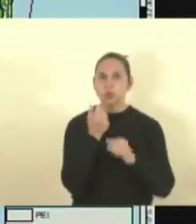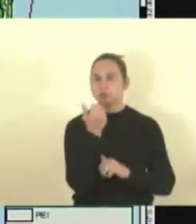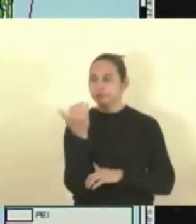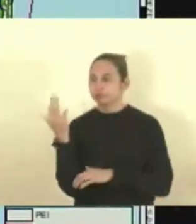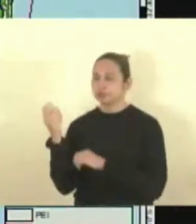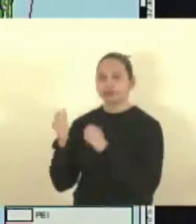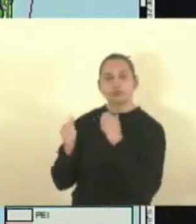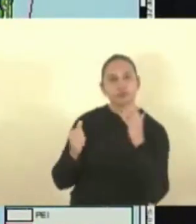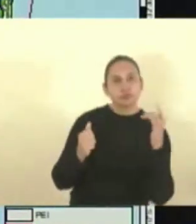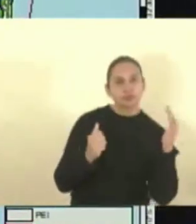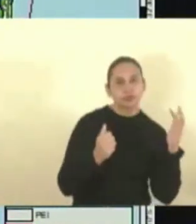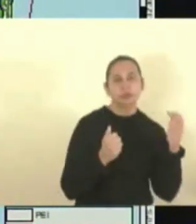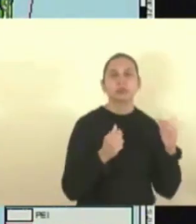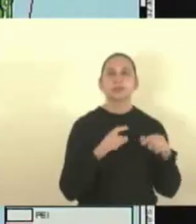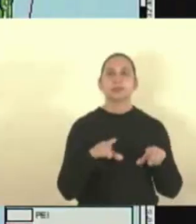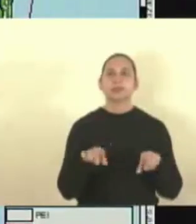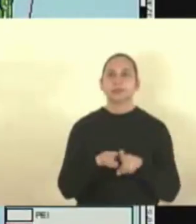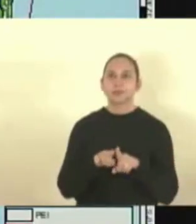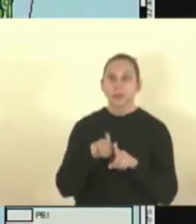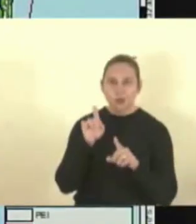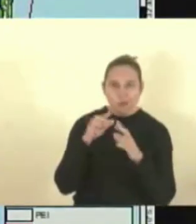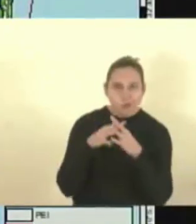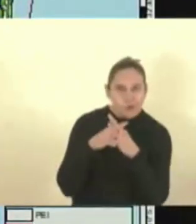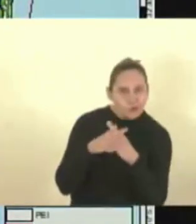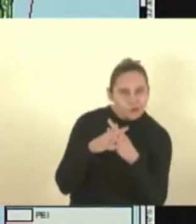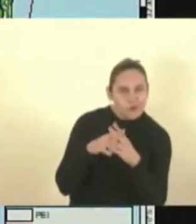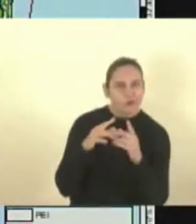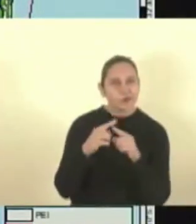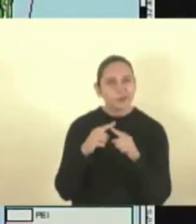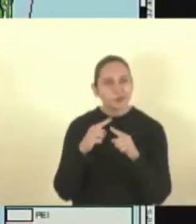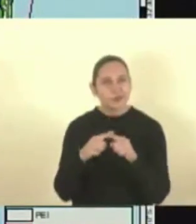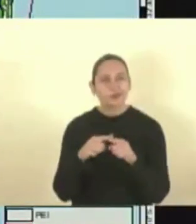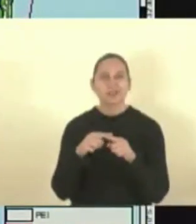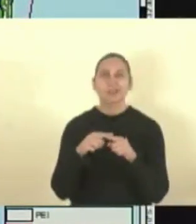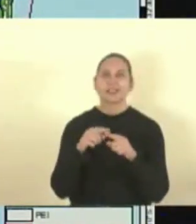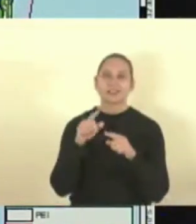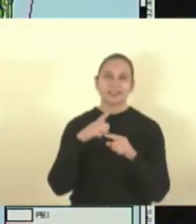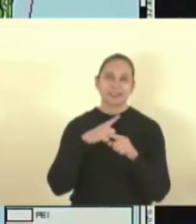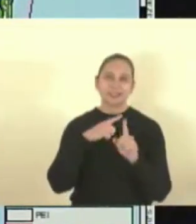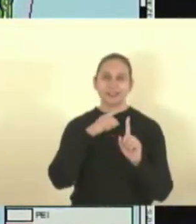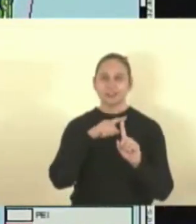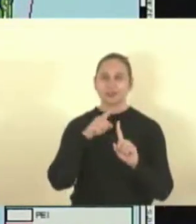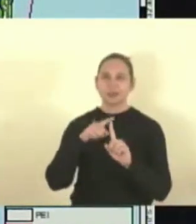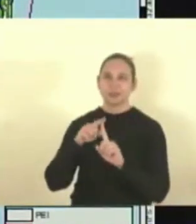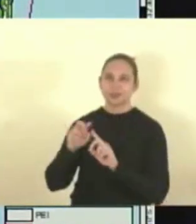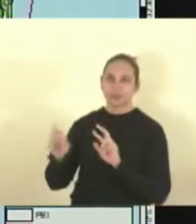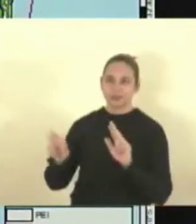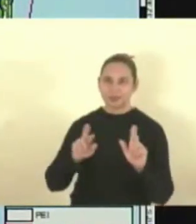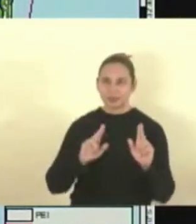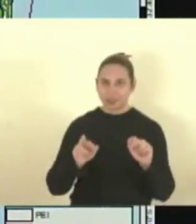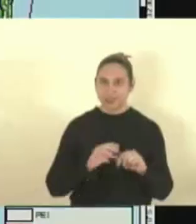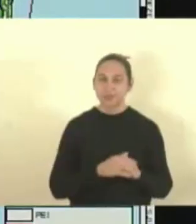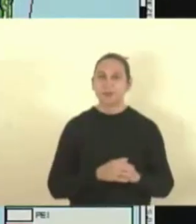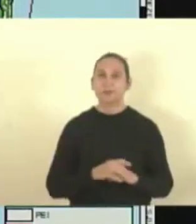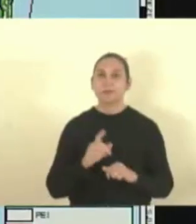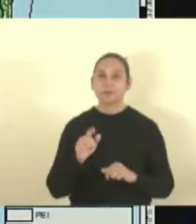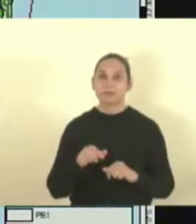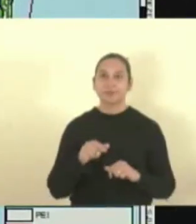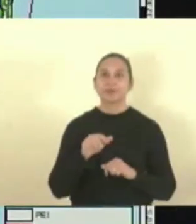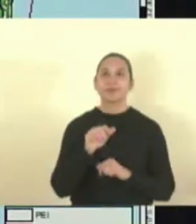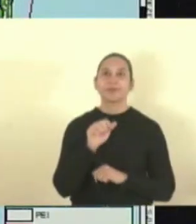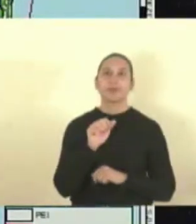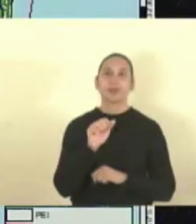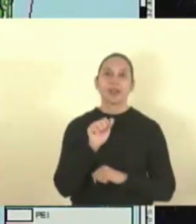E as áreas, está meio confuso ali porque tem muitos tipos de uso, né? As áreas alagadas, elas aparecem num azul mais claro,